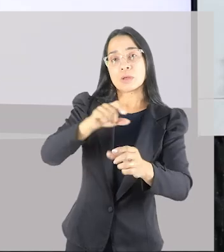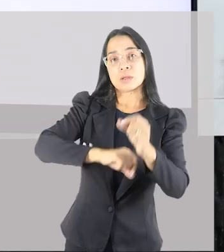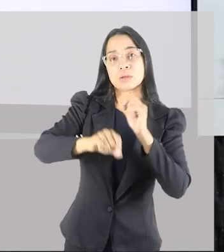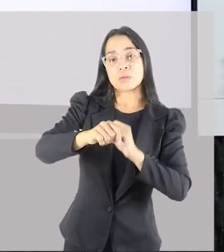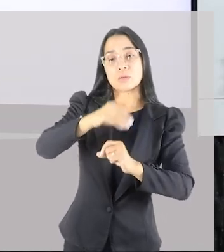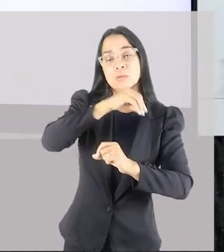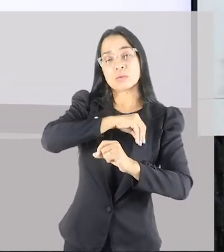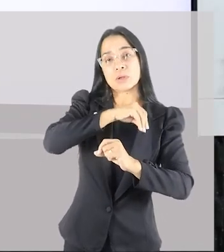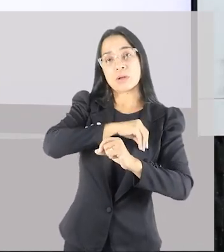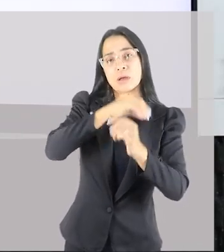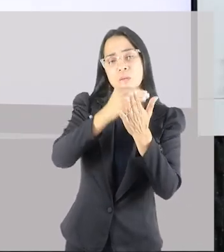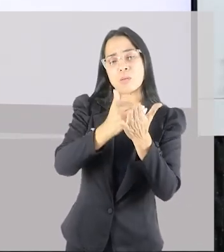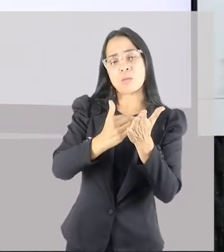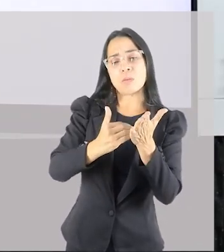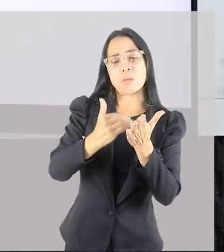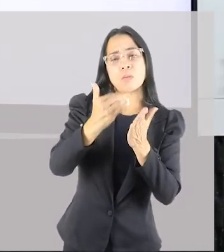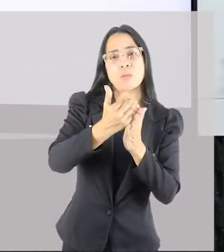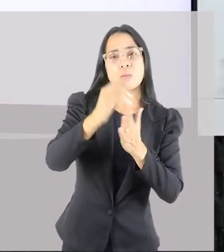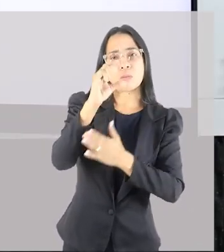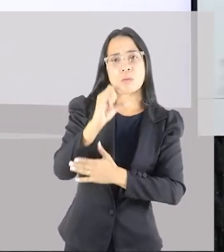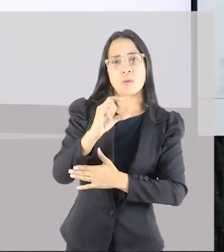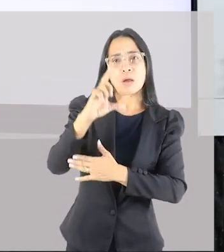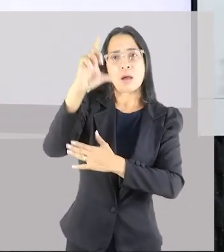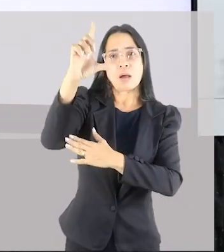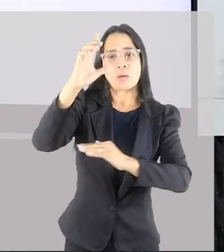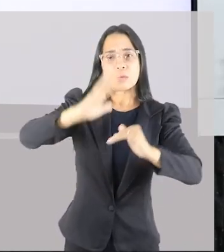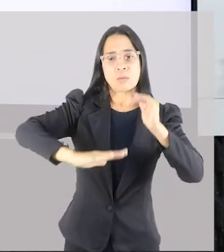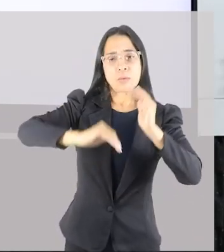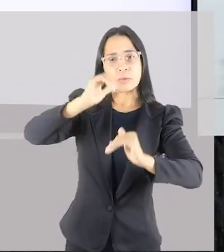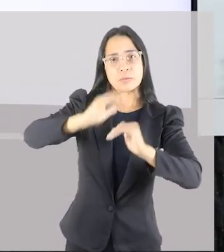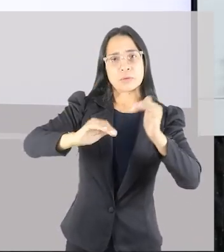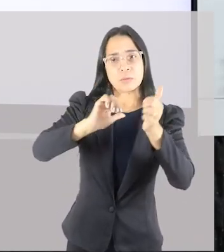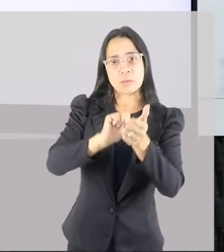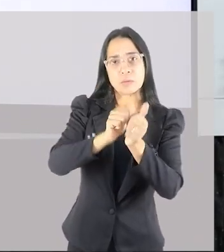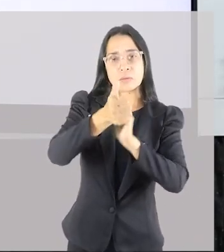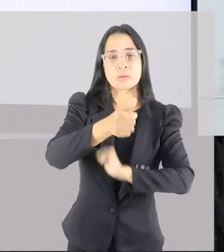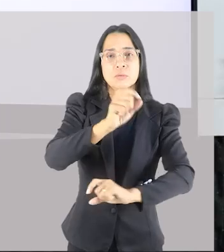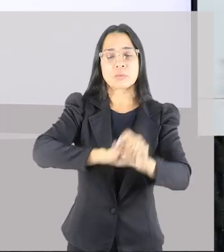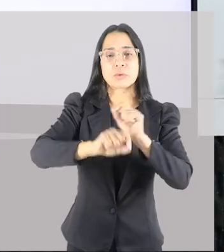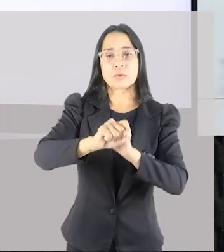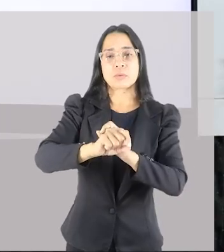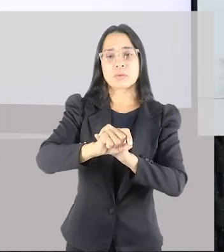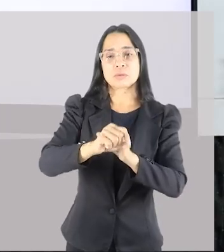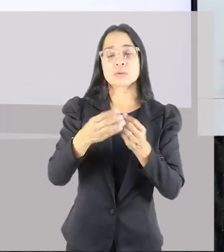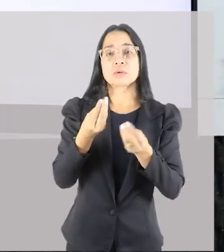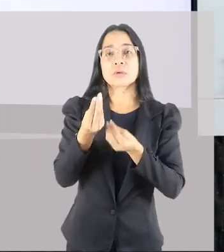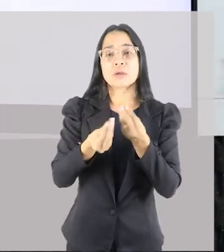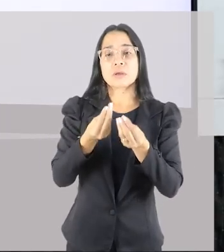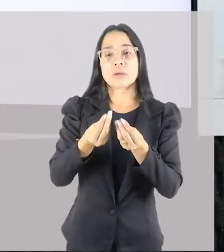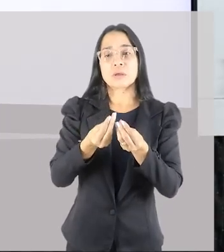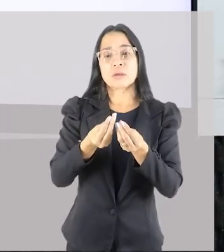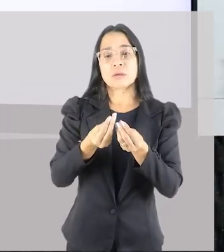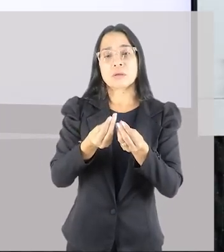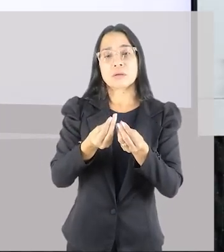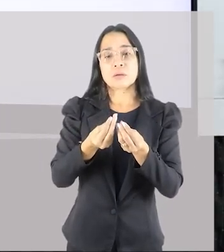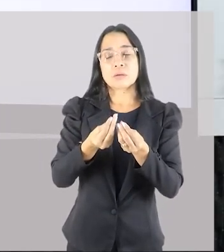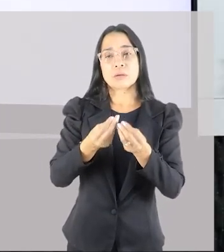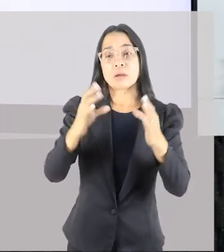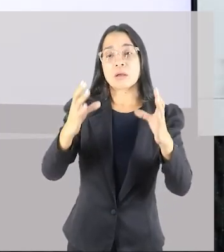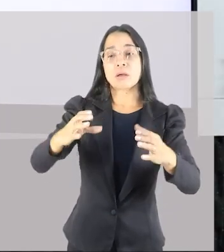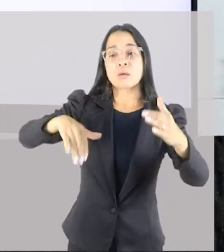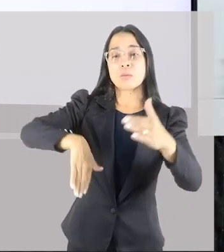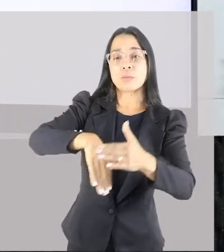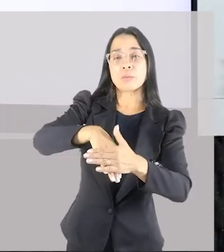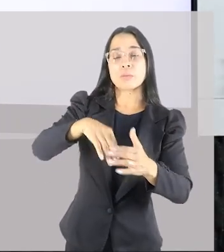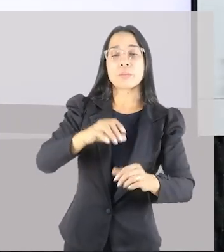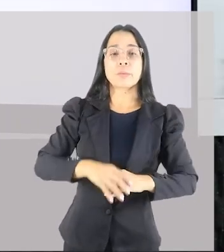salário muito alto para uma profissão como um esporte de certa forma aqui tratar do futebol